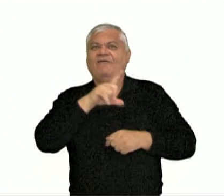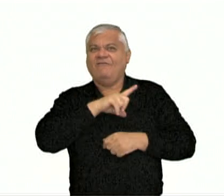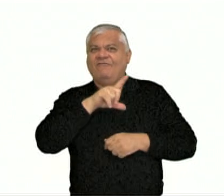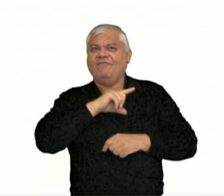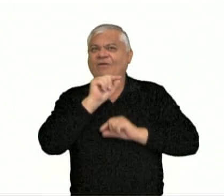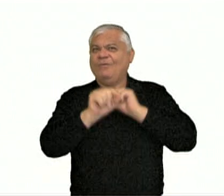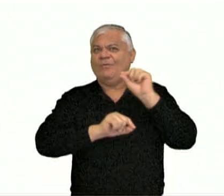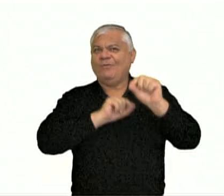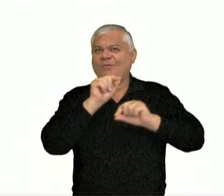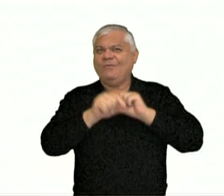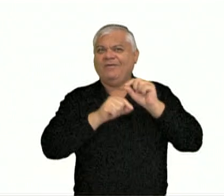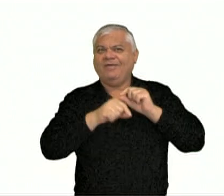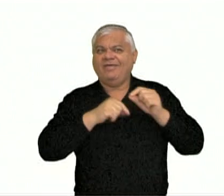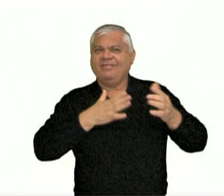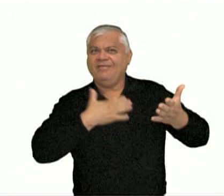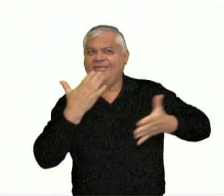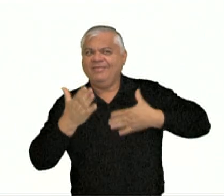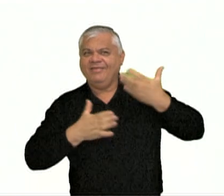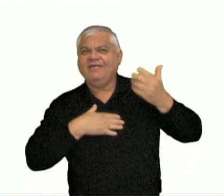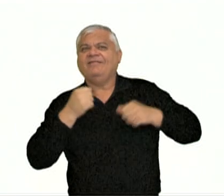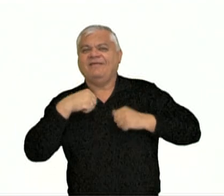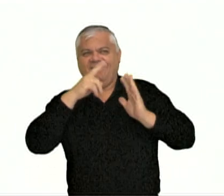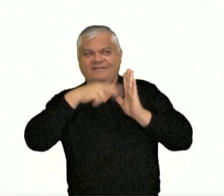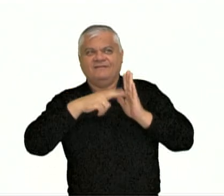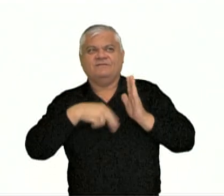do enredo, você vai curtir, com certeza.